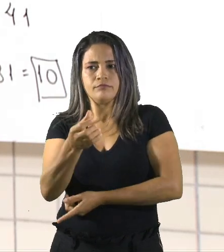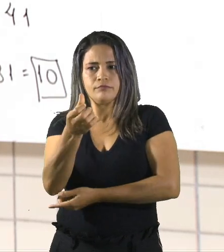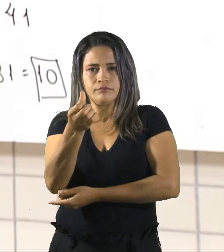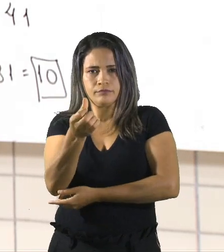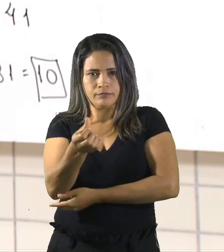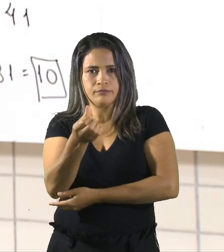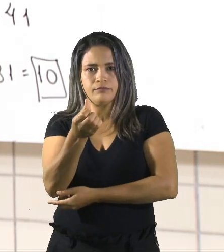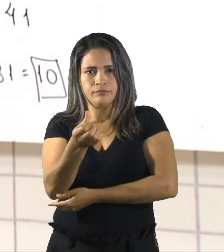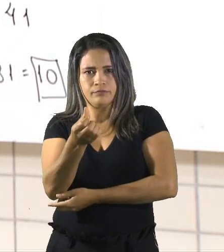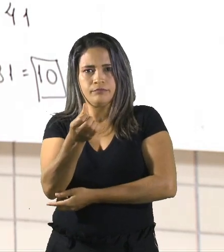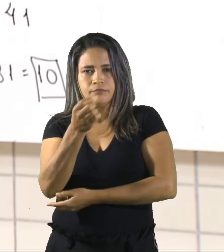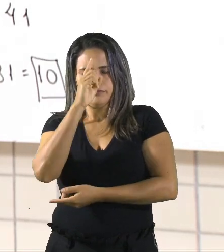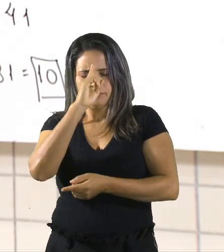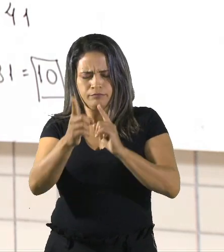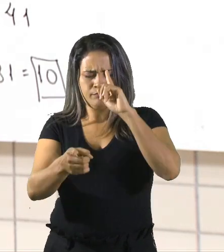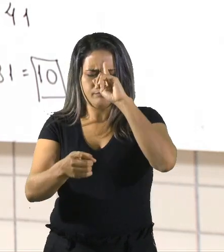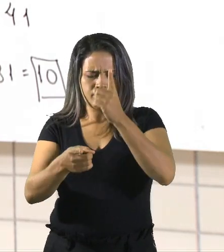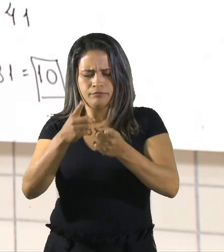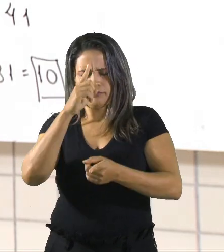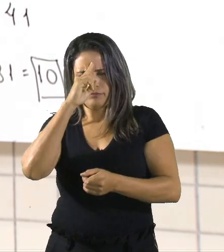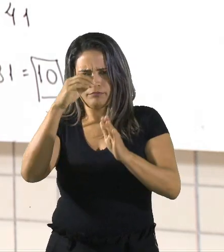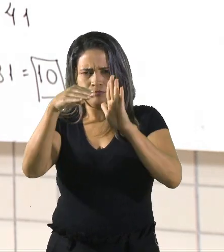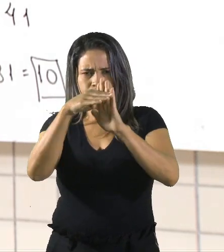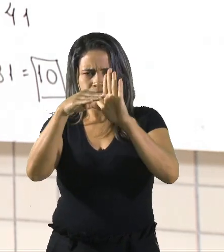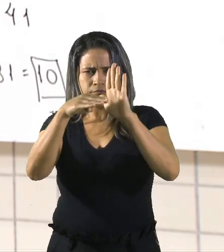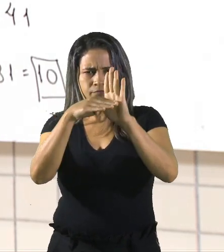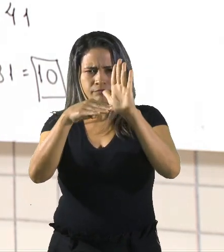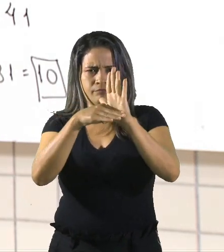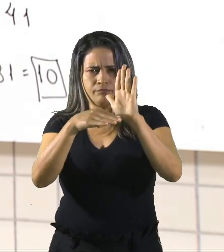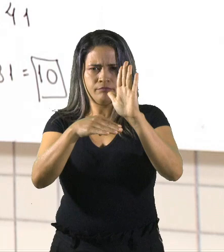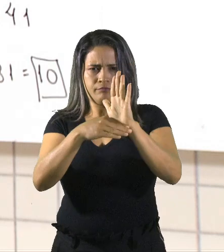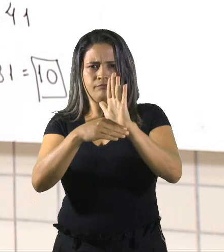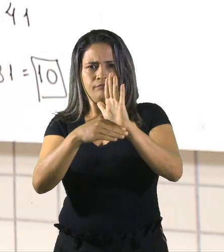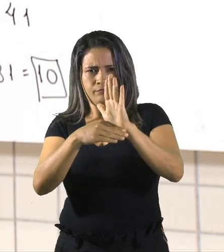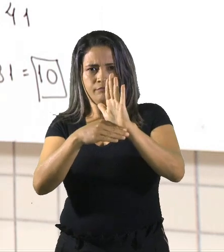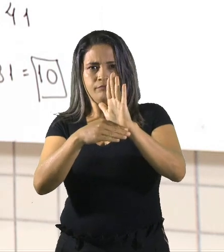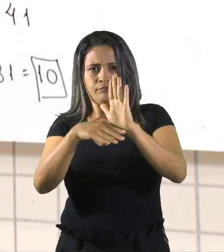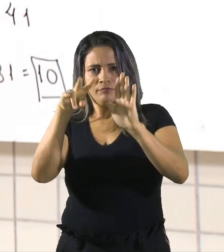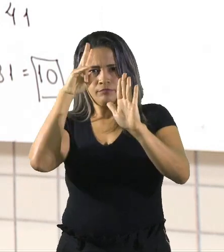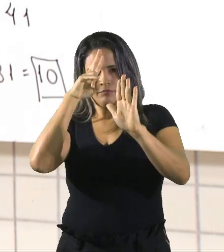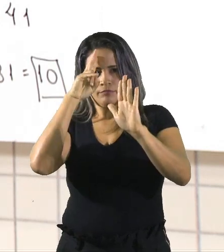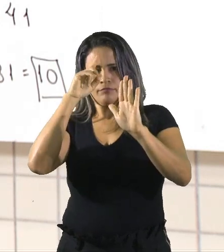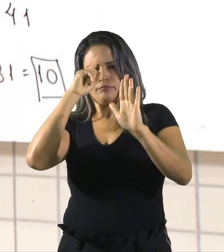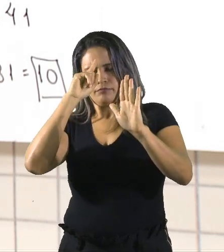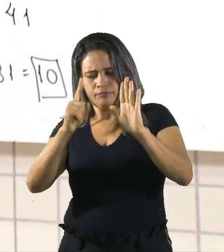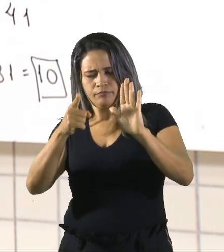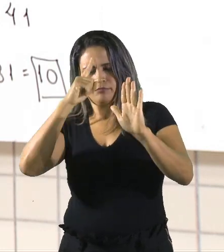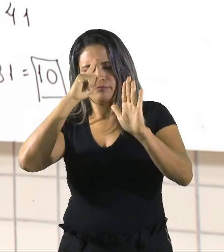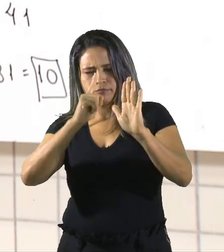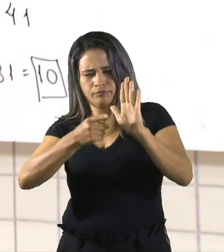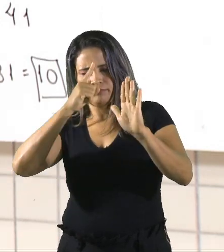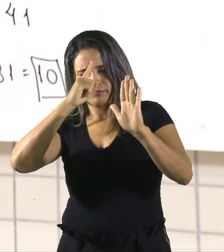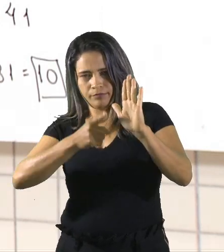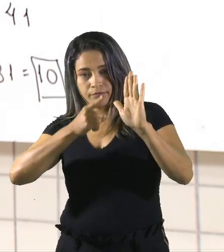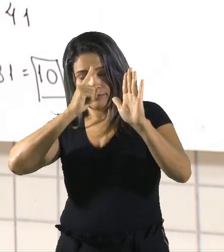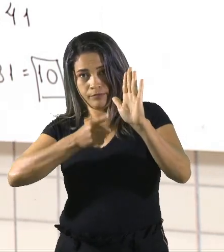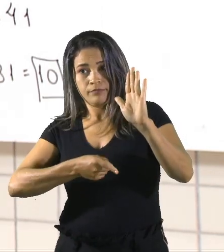na tela. Eu dei para vocês 6 comandos, né? Que é o algoritmo, né? Faça isso, depois faça aquilo